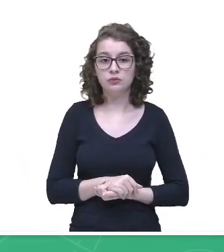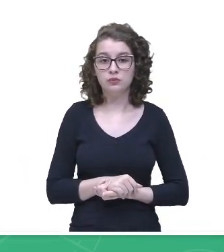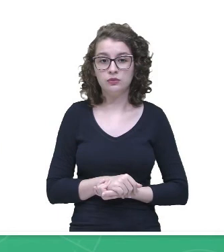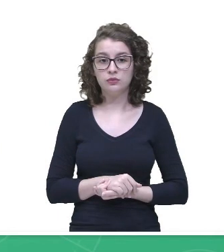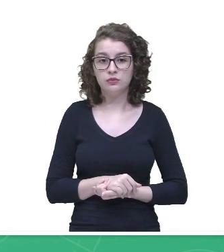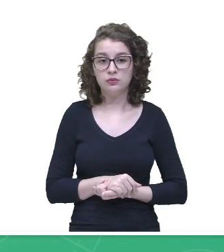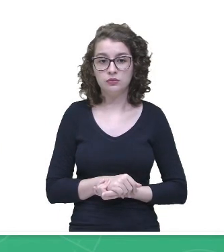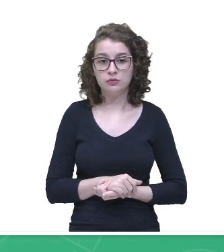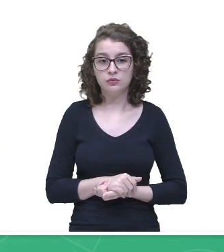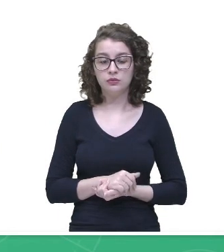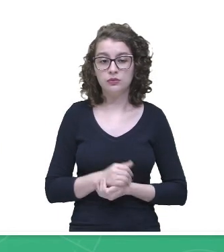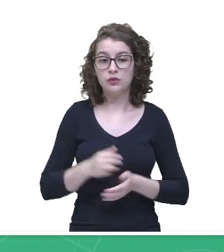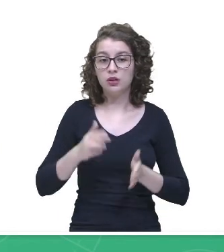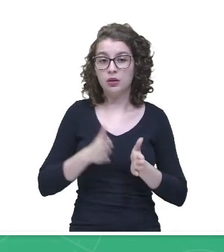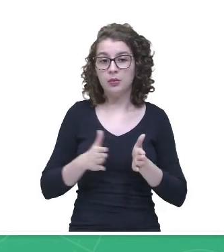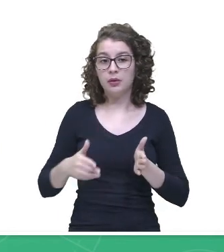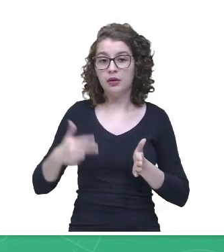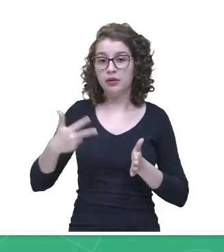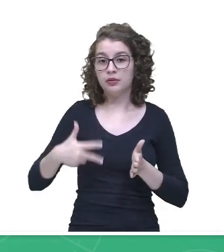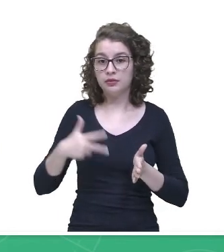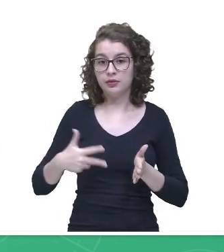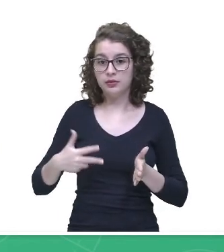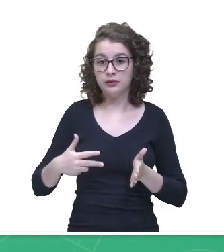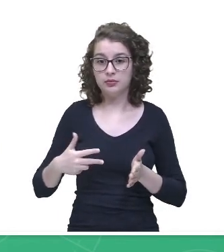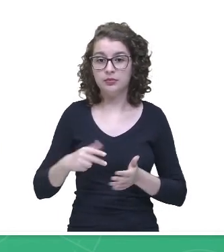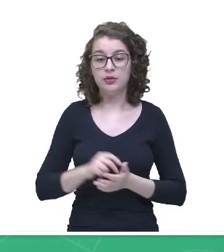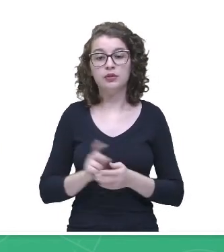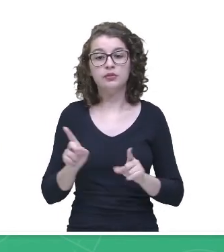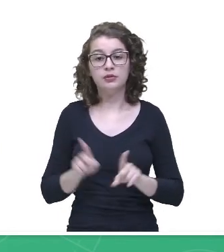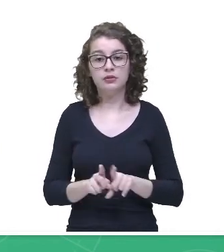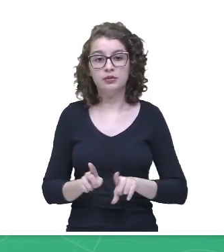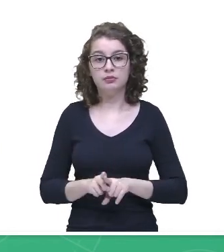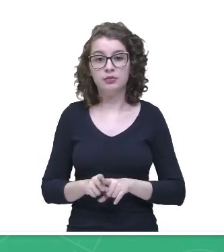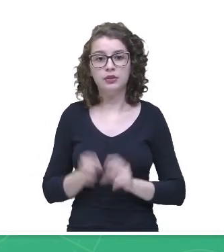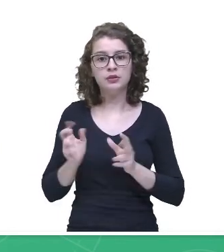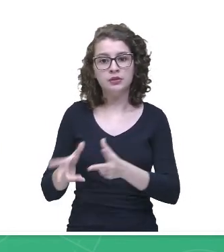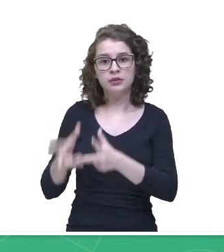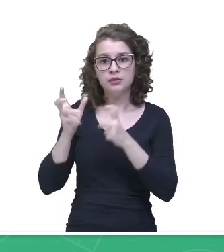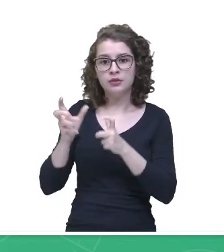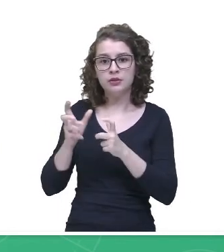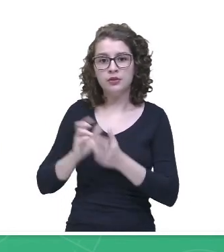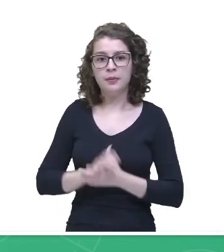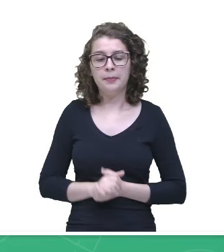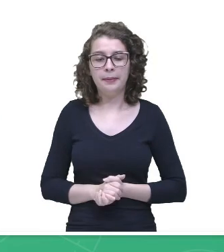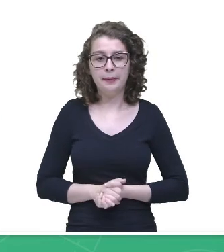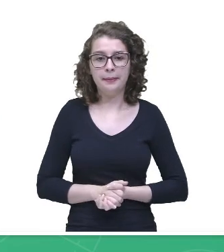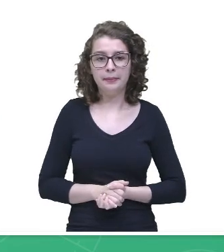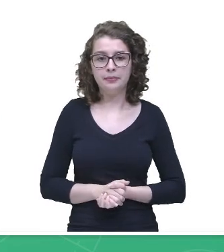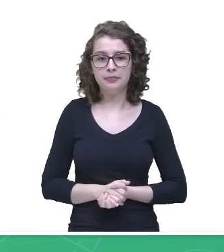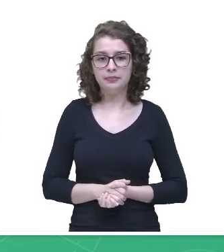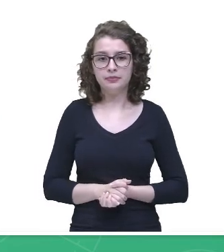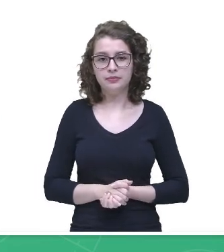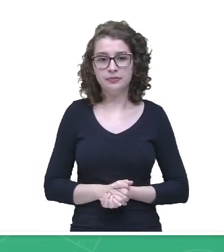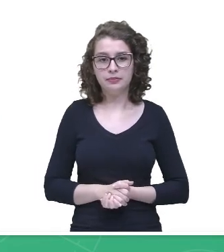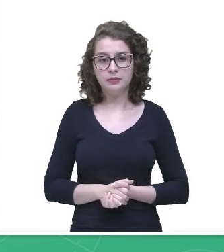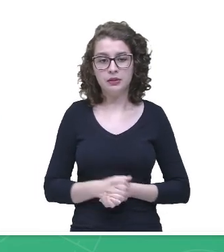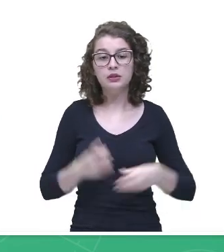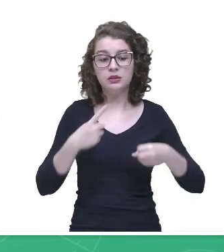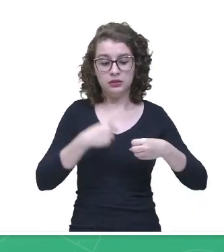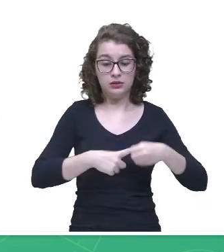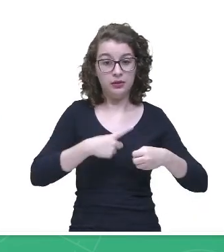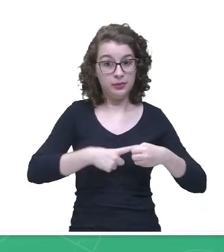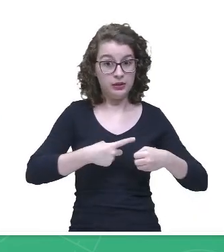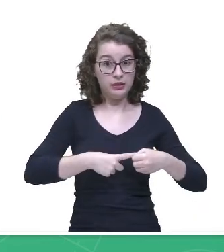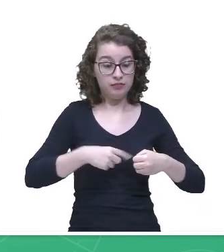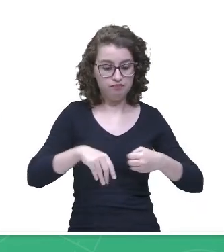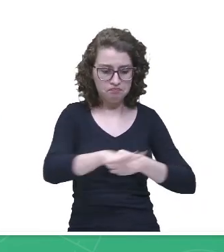e terciário. Aí sim, a gente já vai encontrar, tá? Nas grandes cidades. Então, no